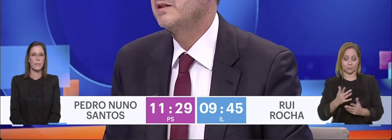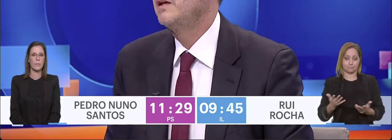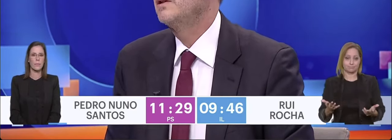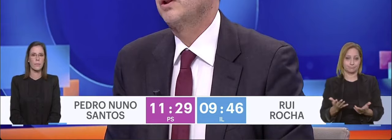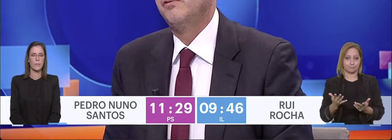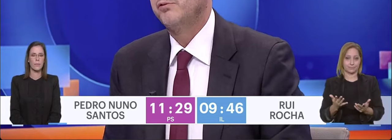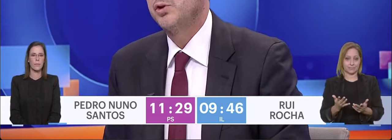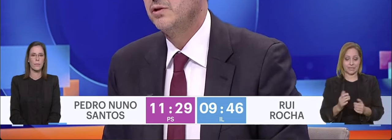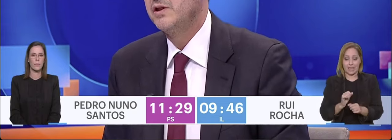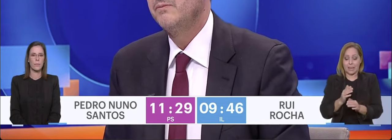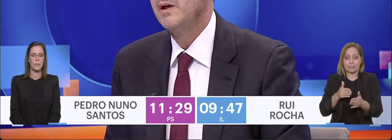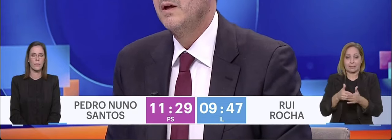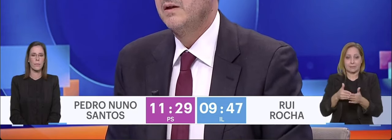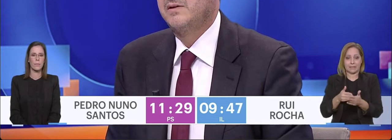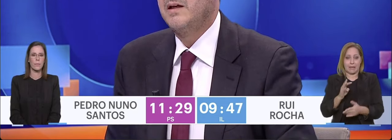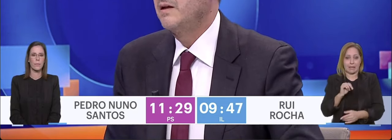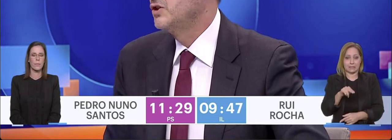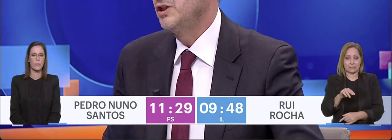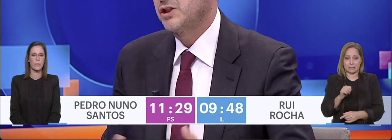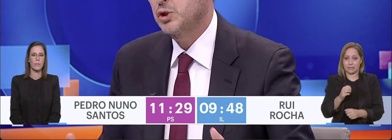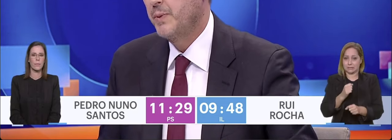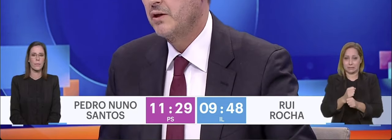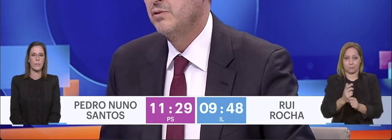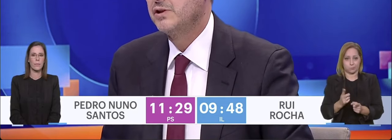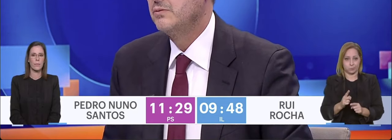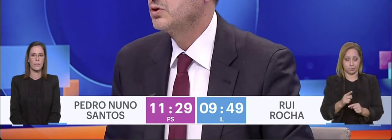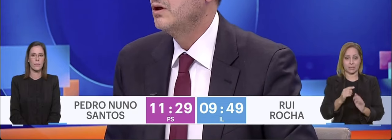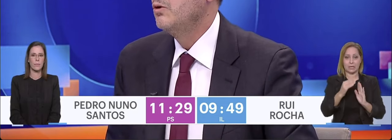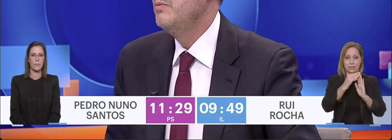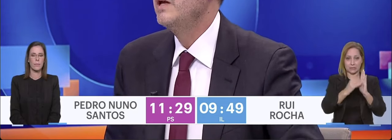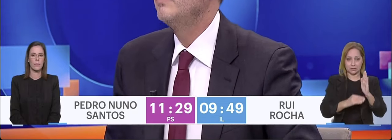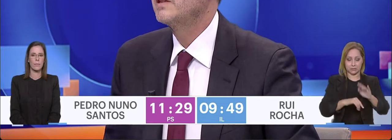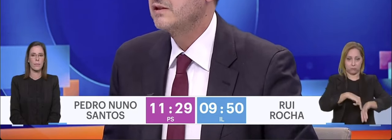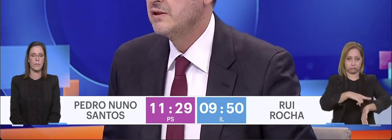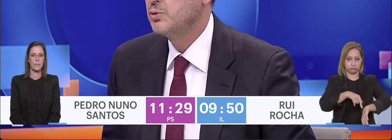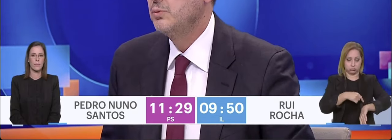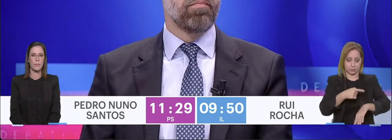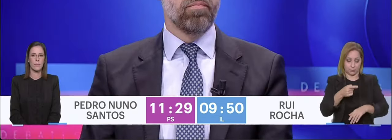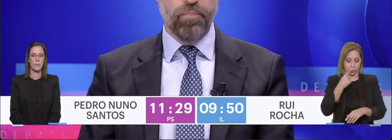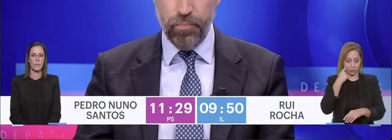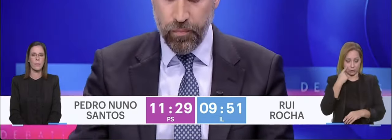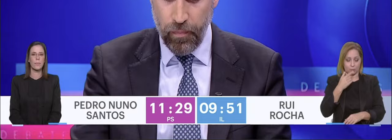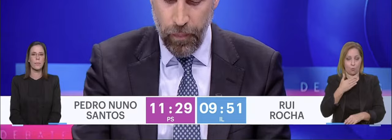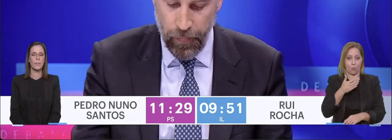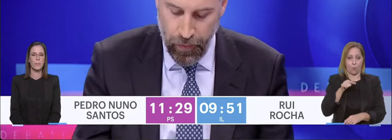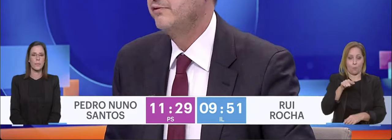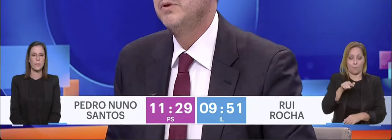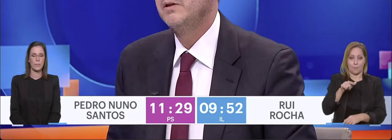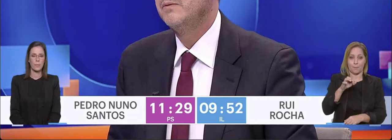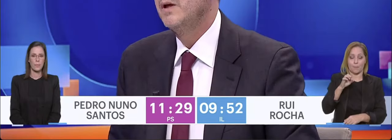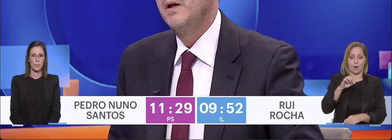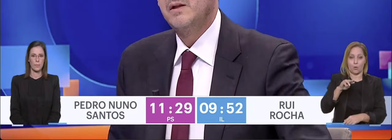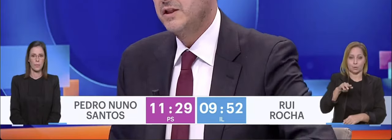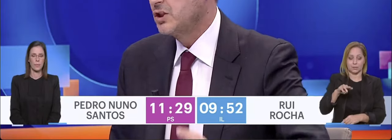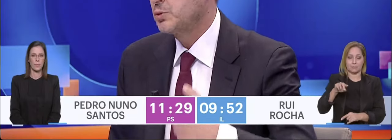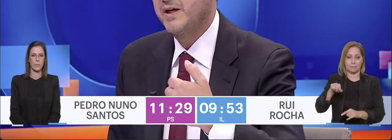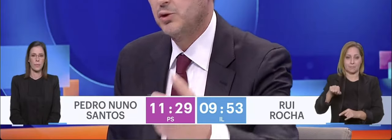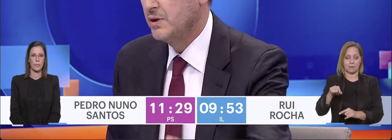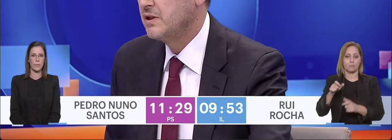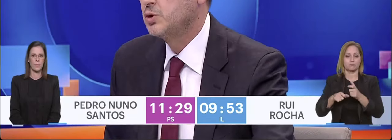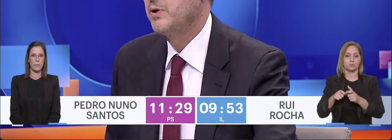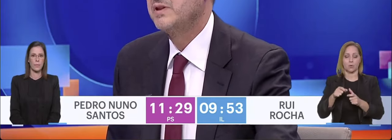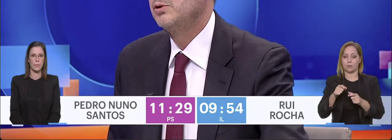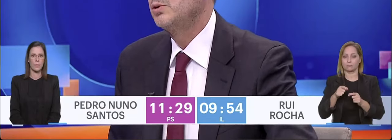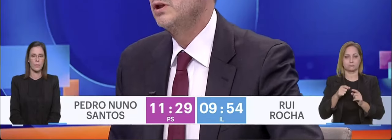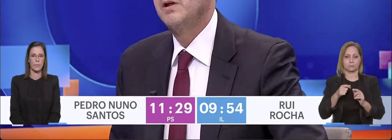a um SNS que não funciona que tem as listas de espera conhecemos 1700.000 portugueses não têm médico de família listas de